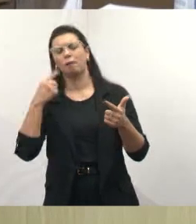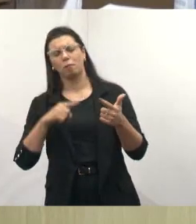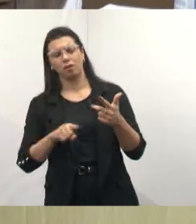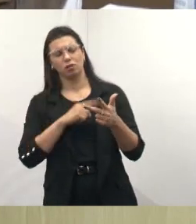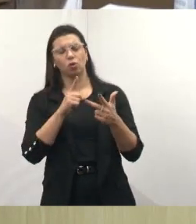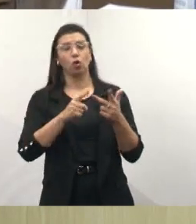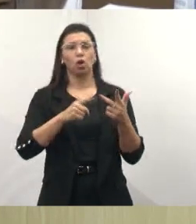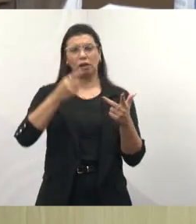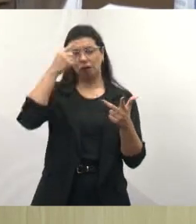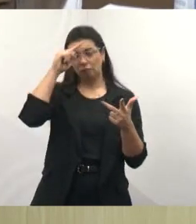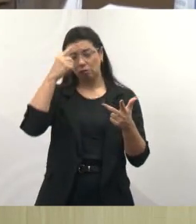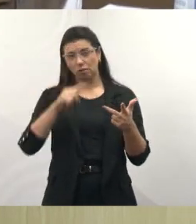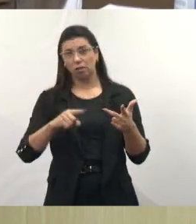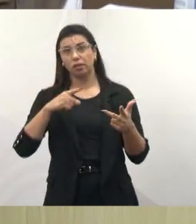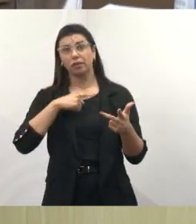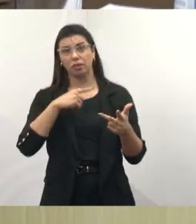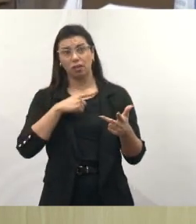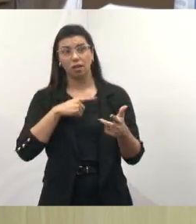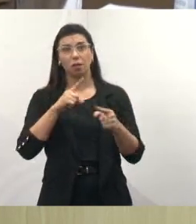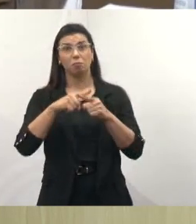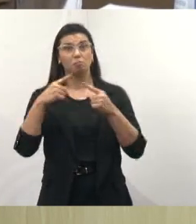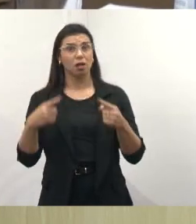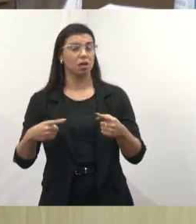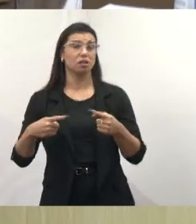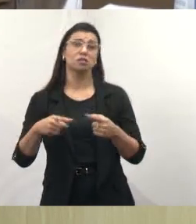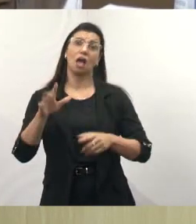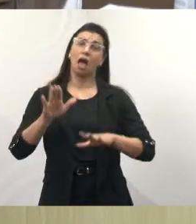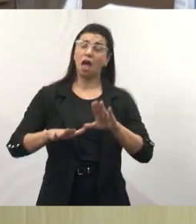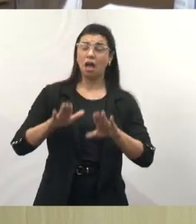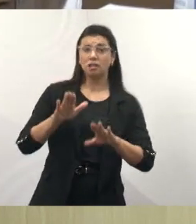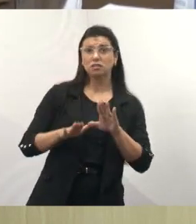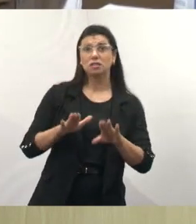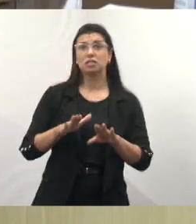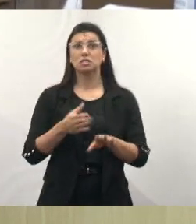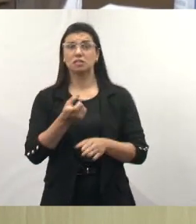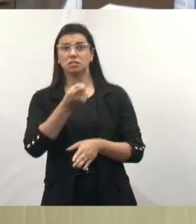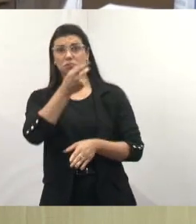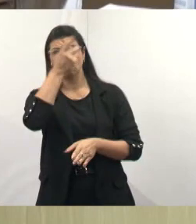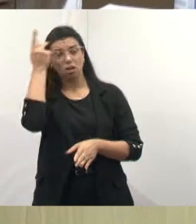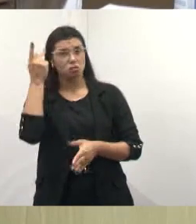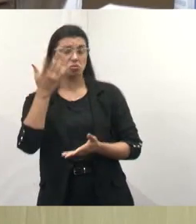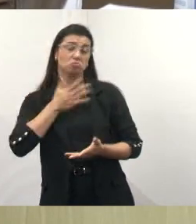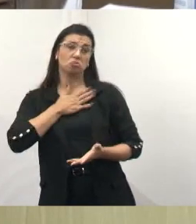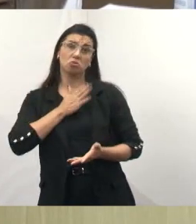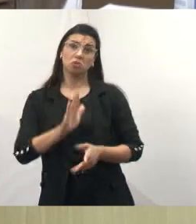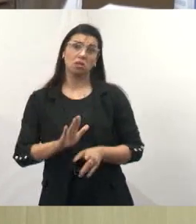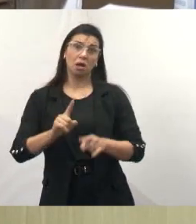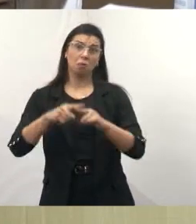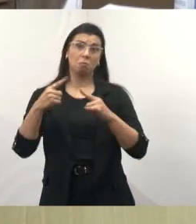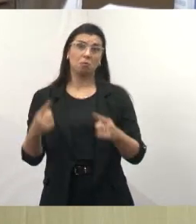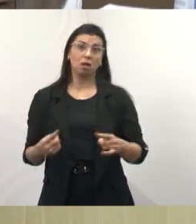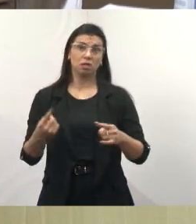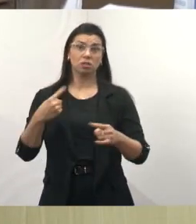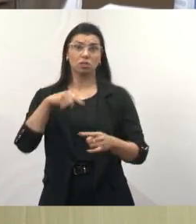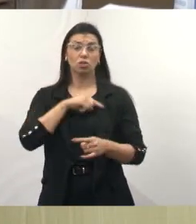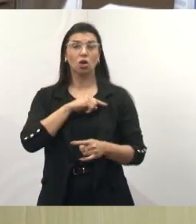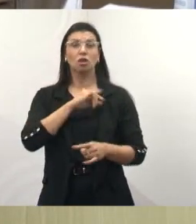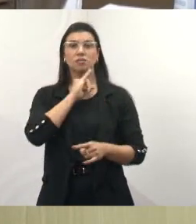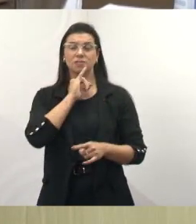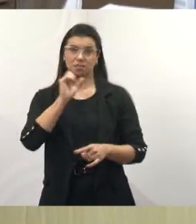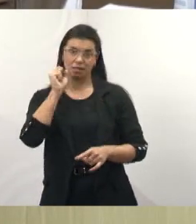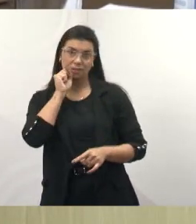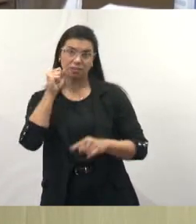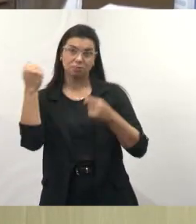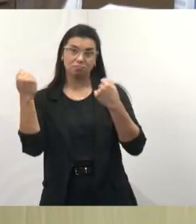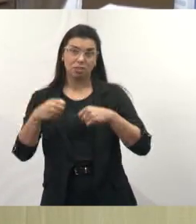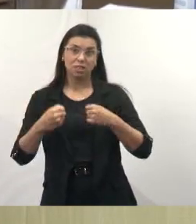agradar nunca a ninguém, isso é uma coisa que eu estou aprendendo na política. Por mais que você faça, você nunca vai agradar. Mas uma coisa, prefeito Isaías Santana,